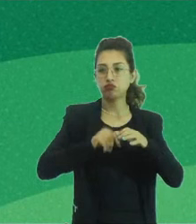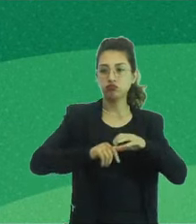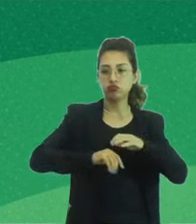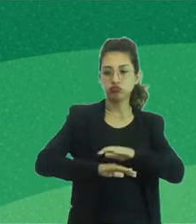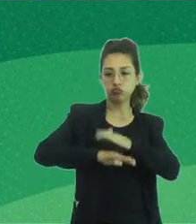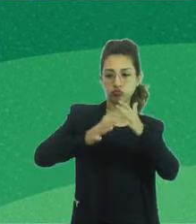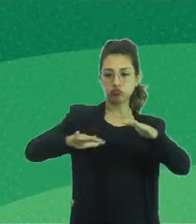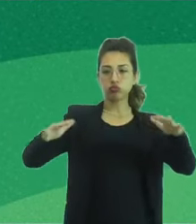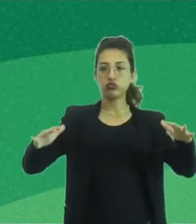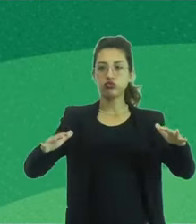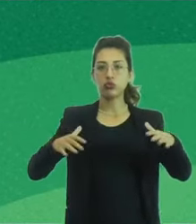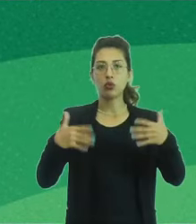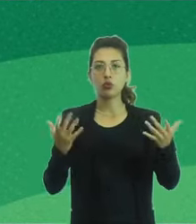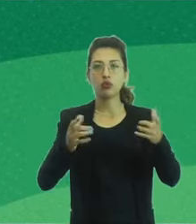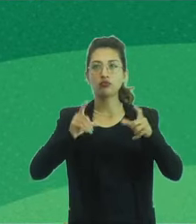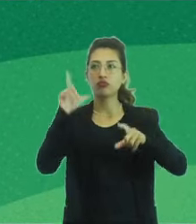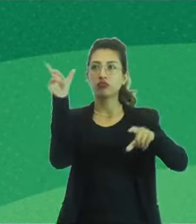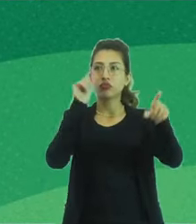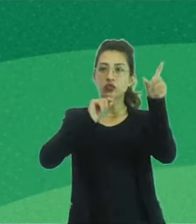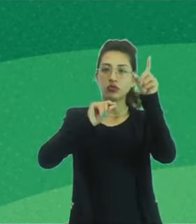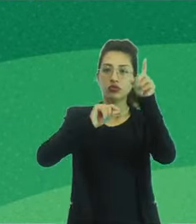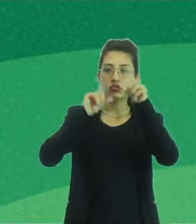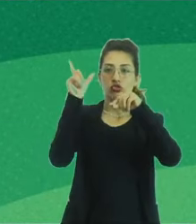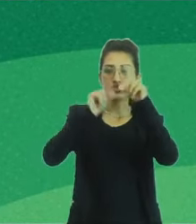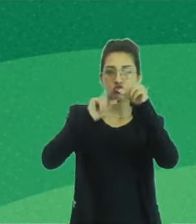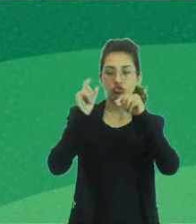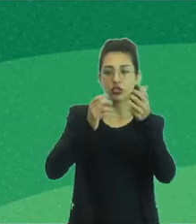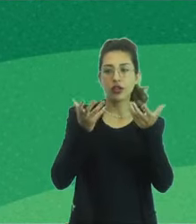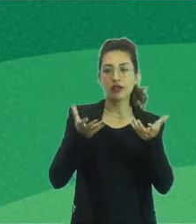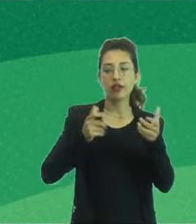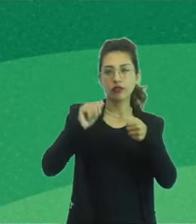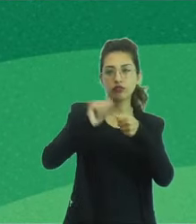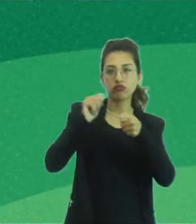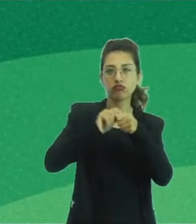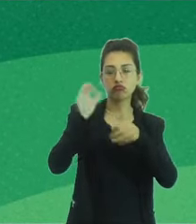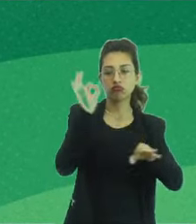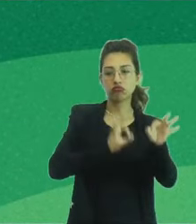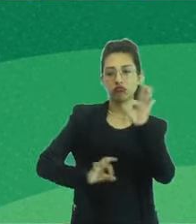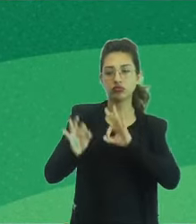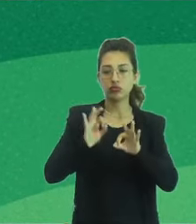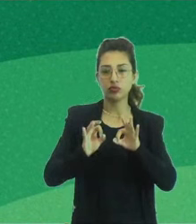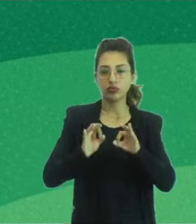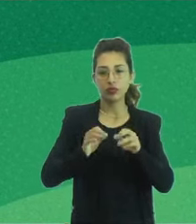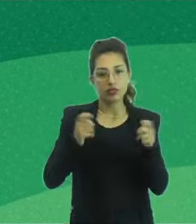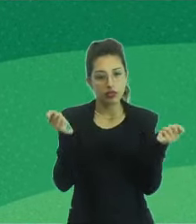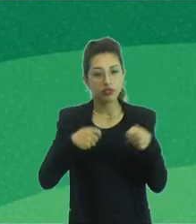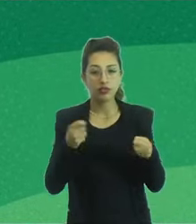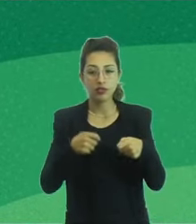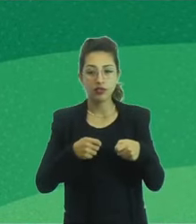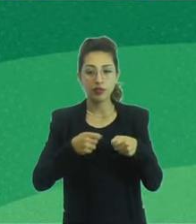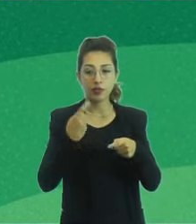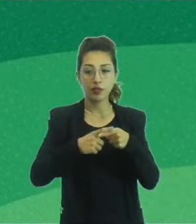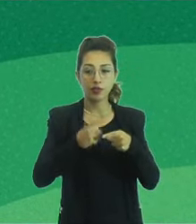sabe ideias malucas mirabolantes dá para a gente fazer tudo isso porque a máquina permite que a gente faça isso visualmente